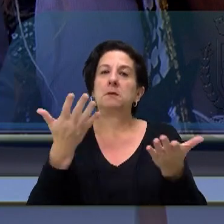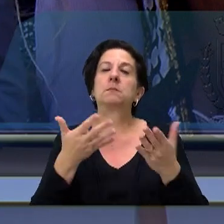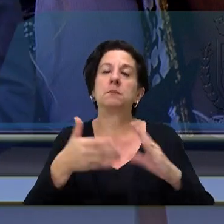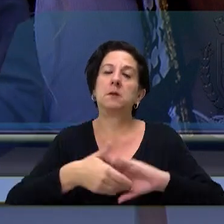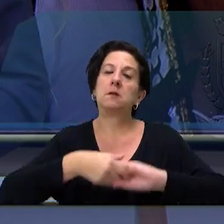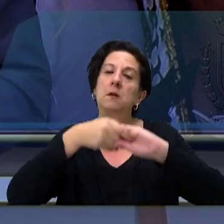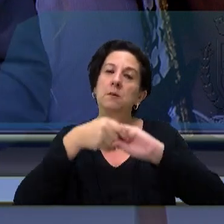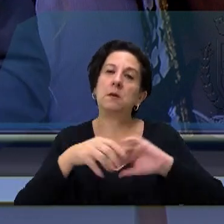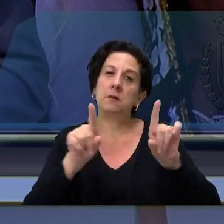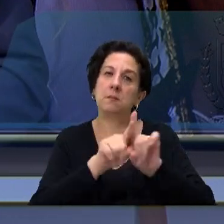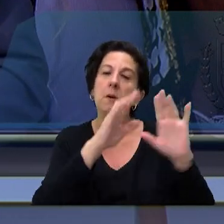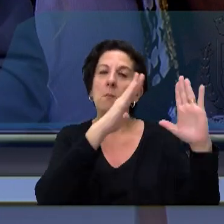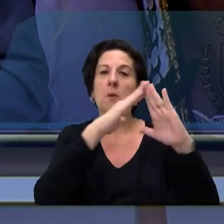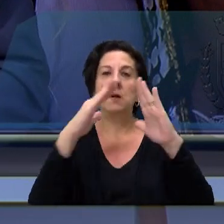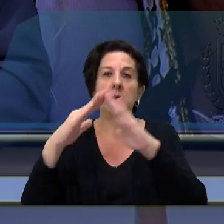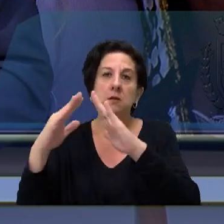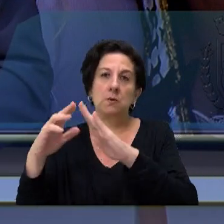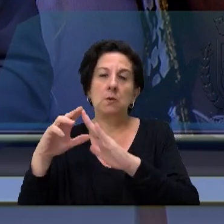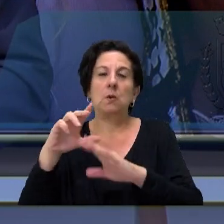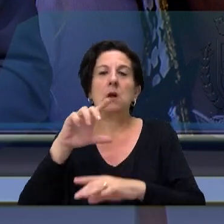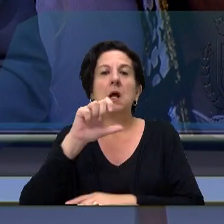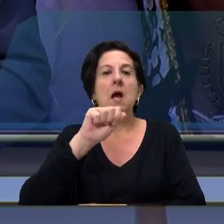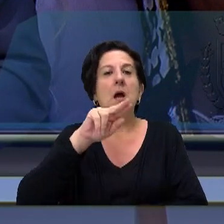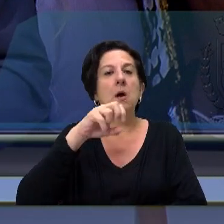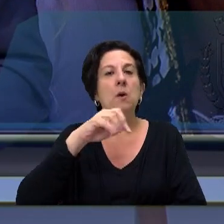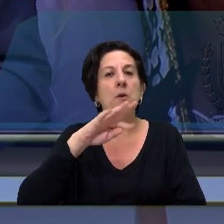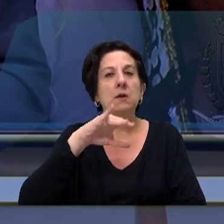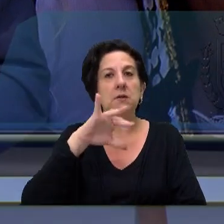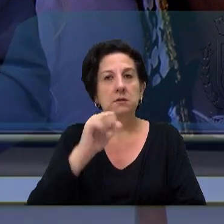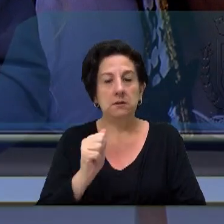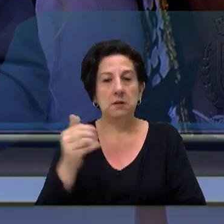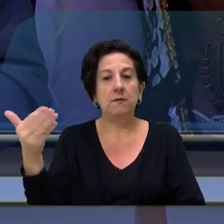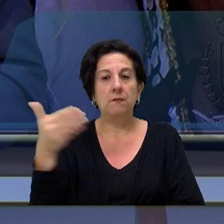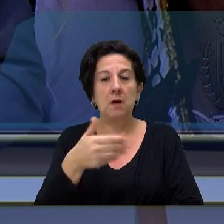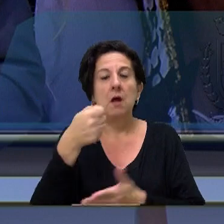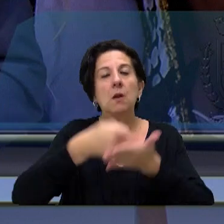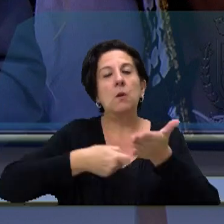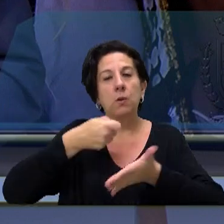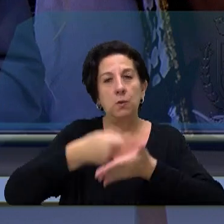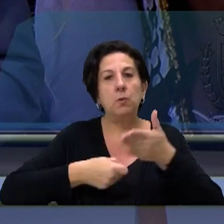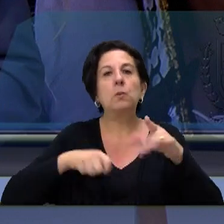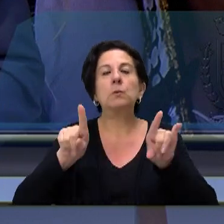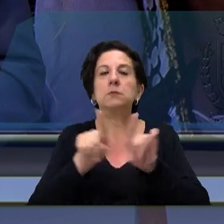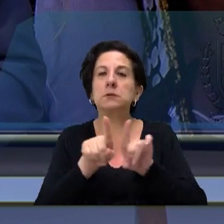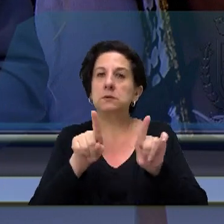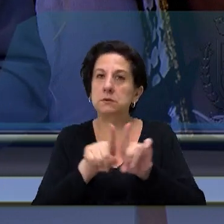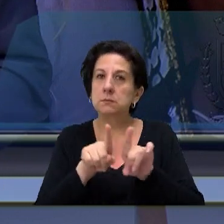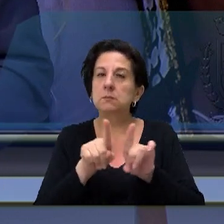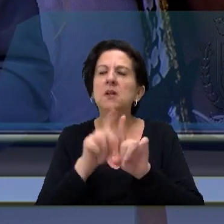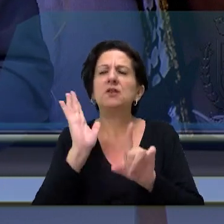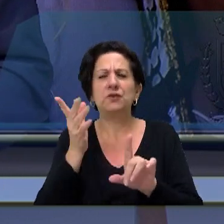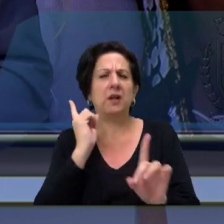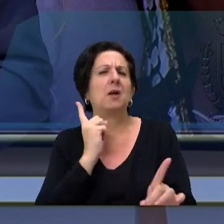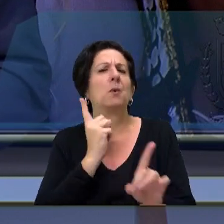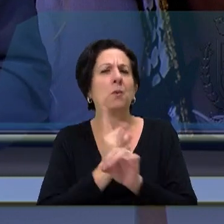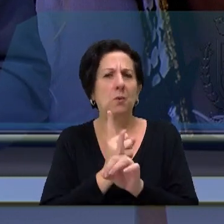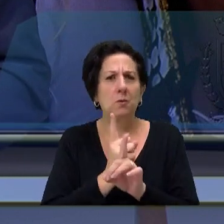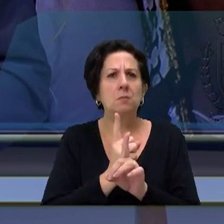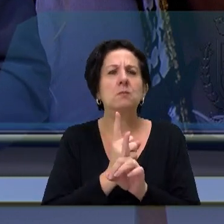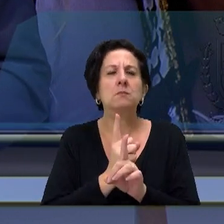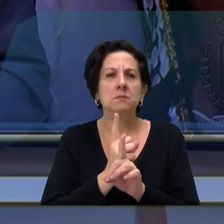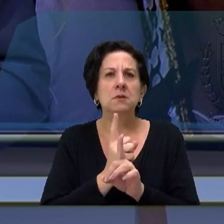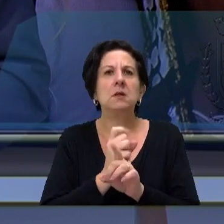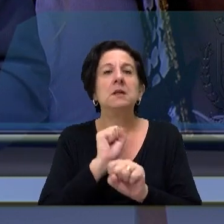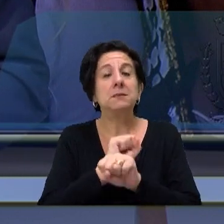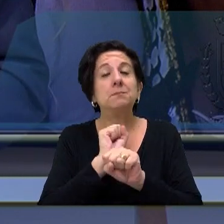aqui os moradores da linha Áustria, que sei que estão aqui numa luta também, já houveram encontros, e espero